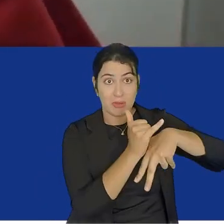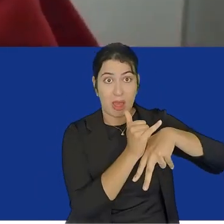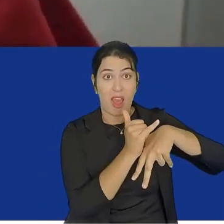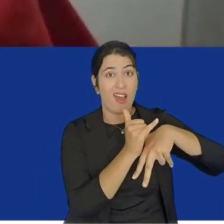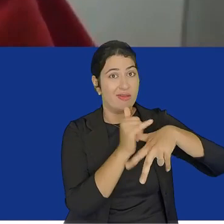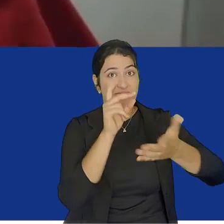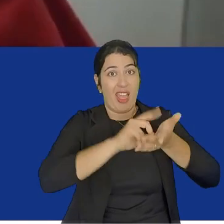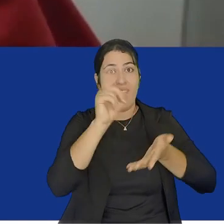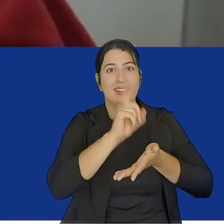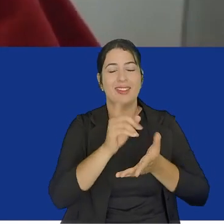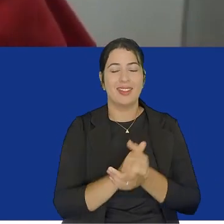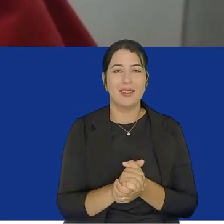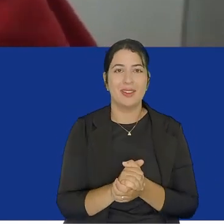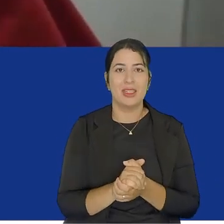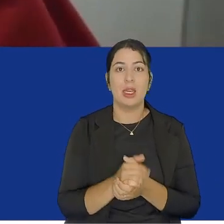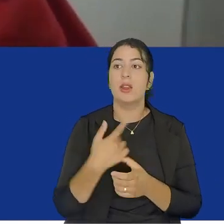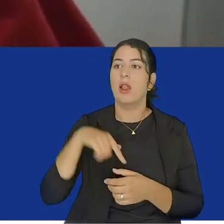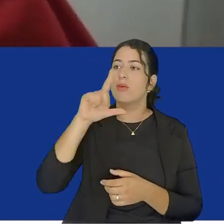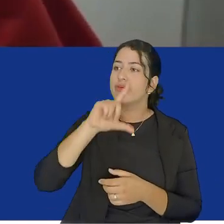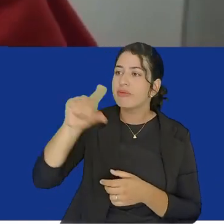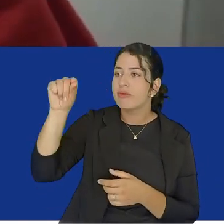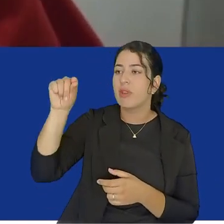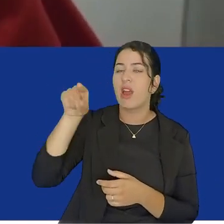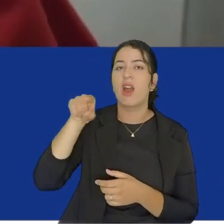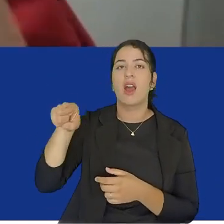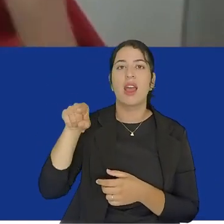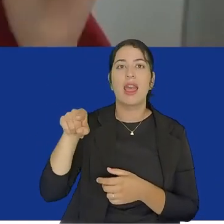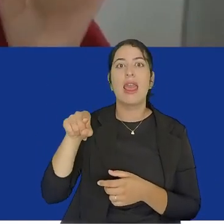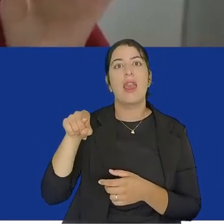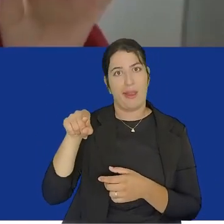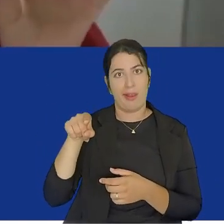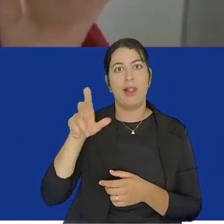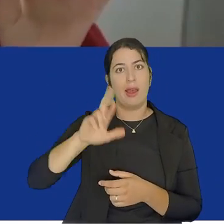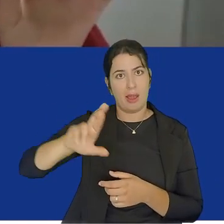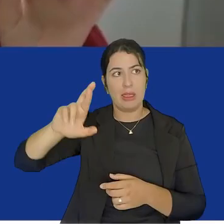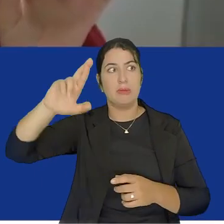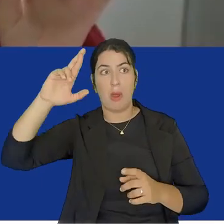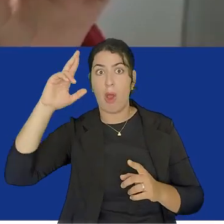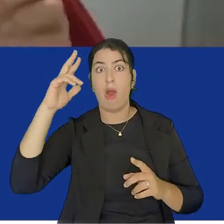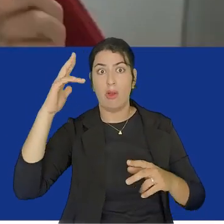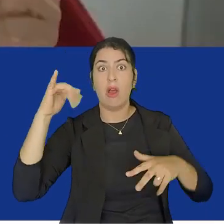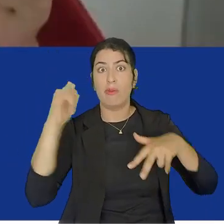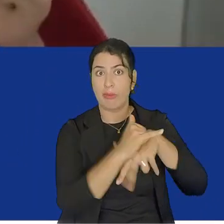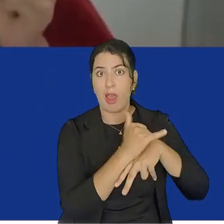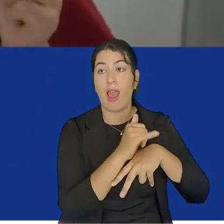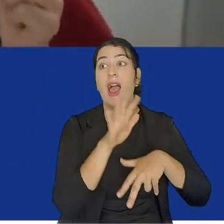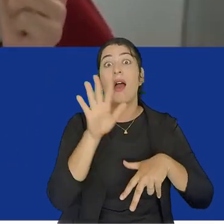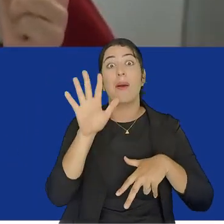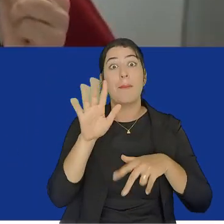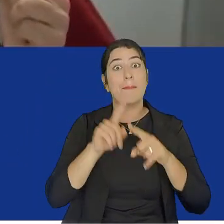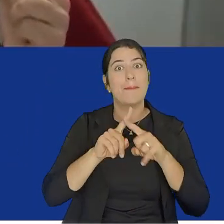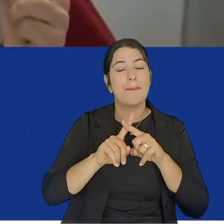Ela imediatamente sai do lugar da pessoa que cometeu um ato para o lugar da vítima. Me sacanearam, puxaram o